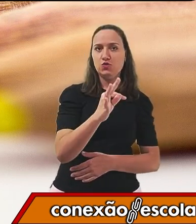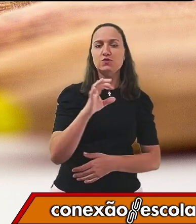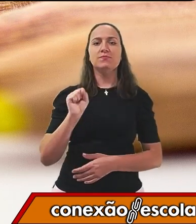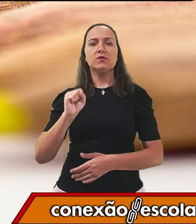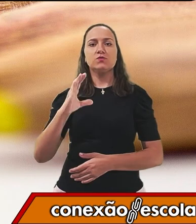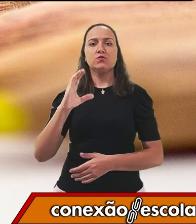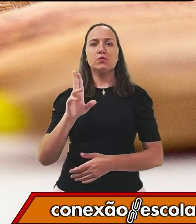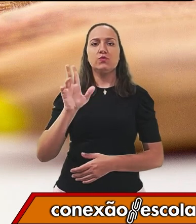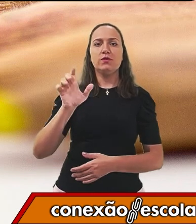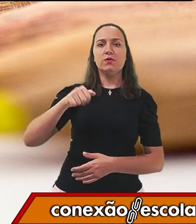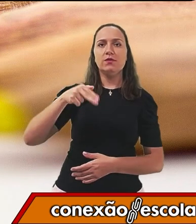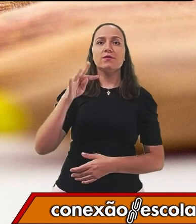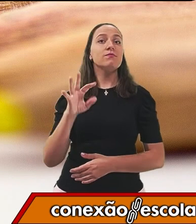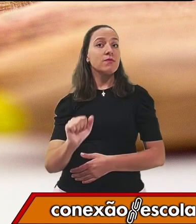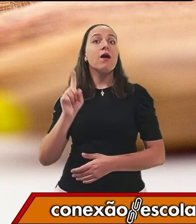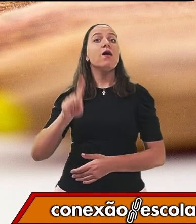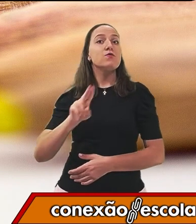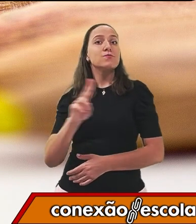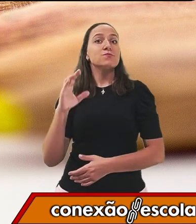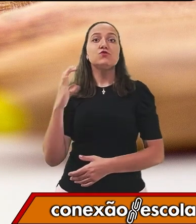científico da